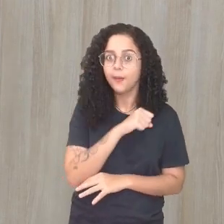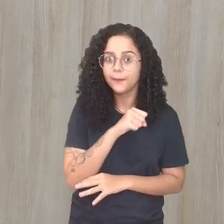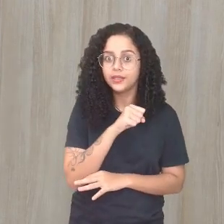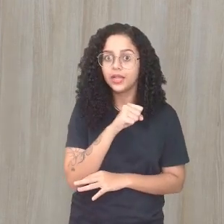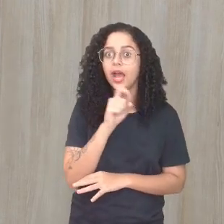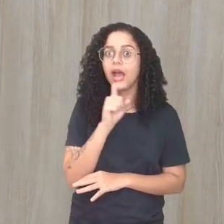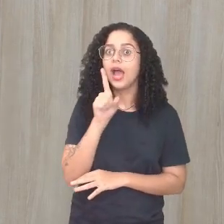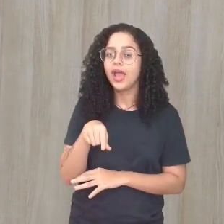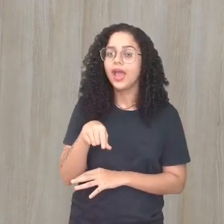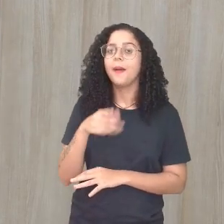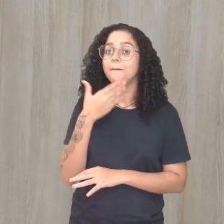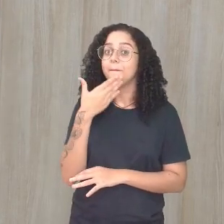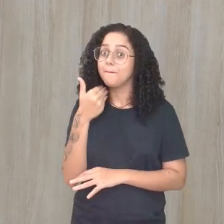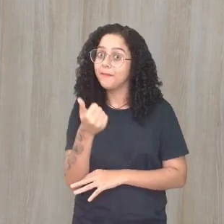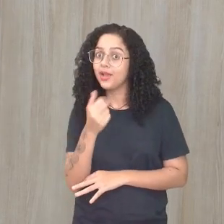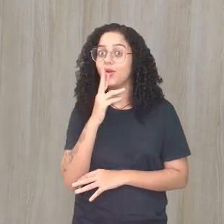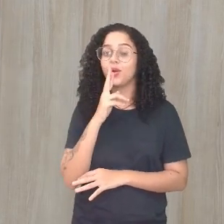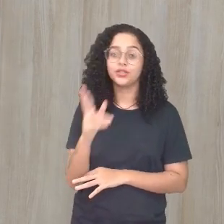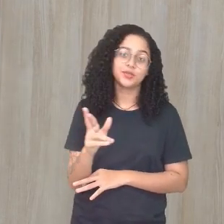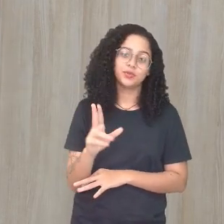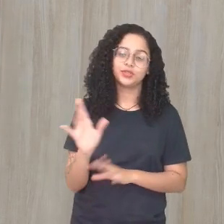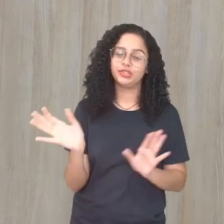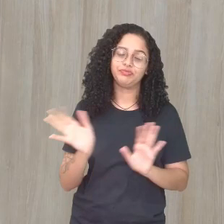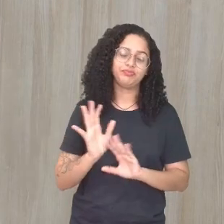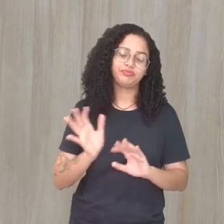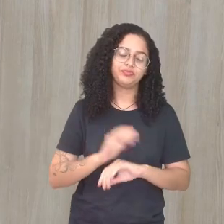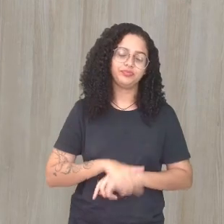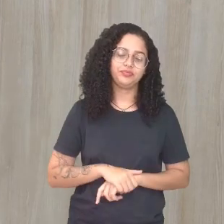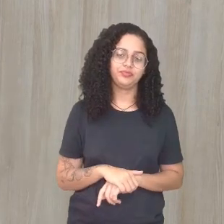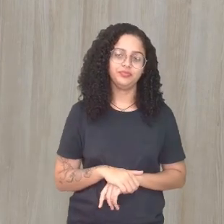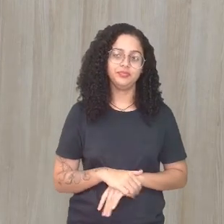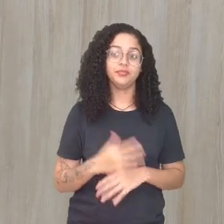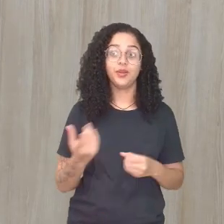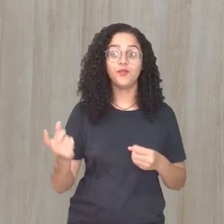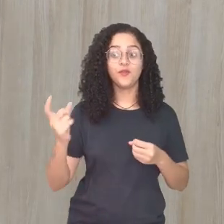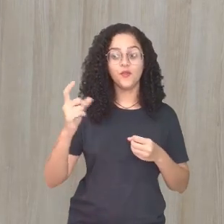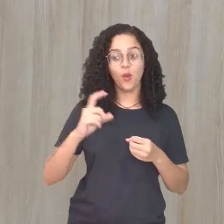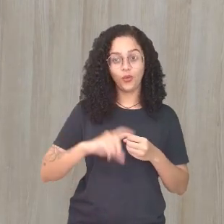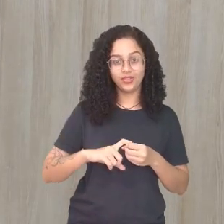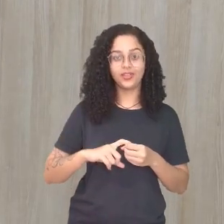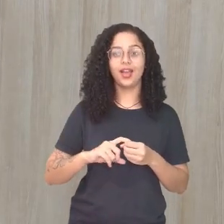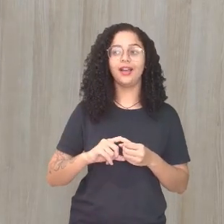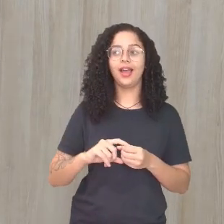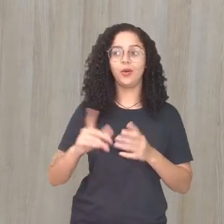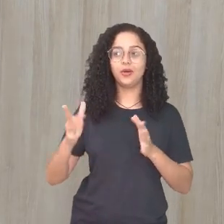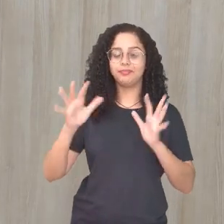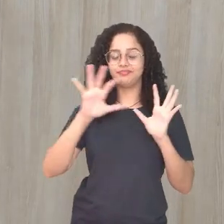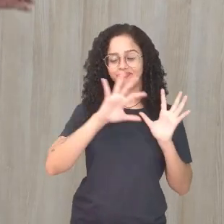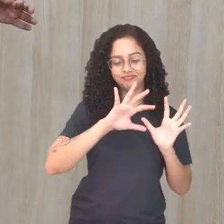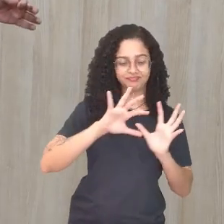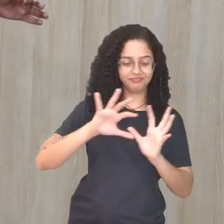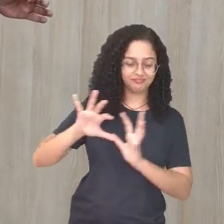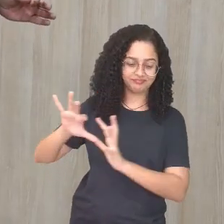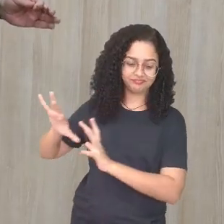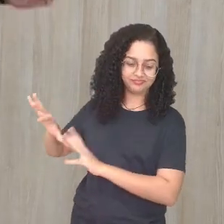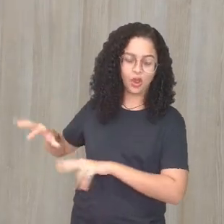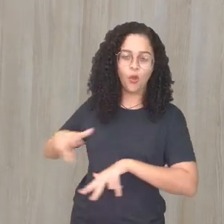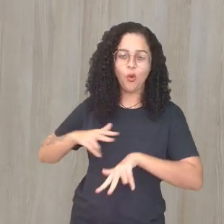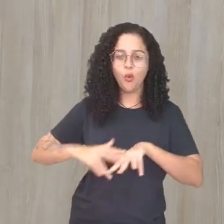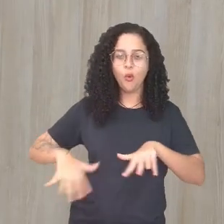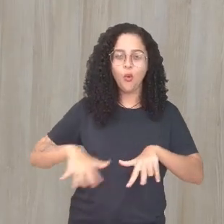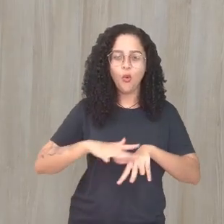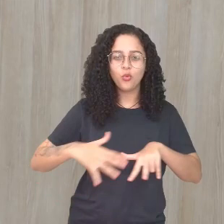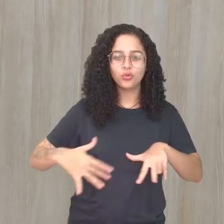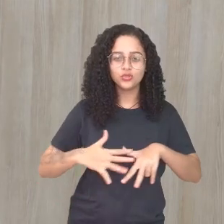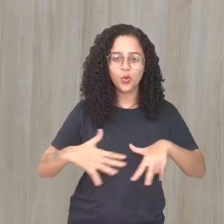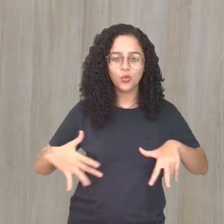rápida, ela é a melhor solução para os problemas. Mas voltando, deixando esse momento coach de